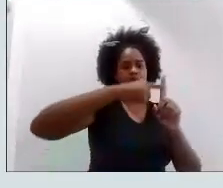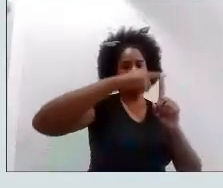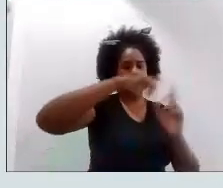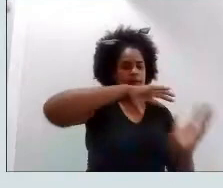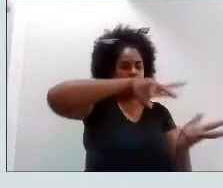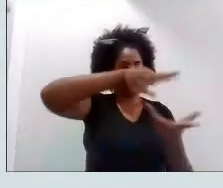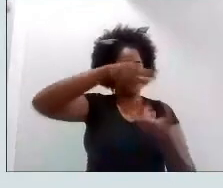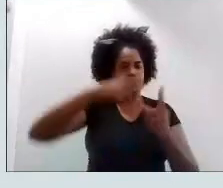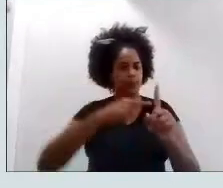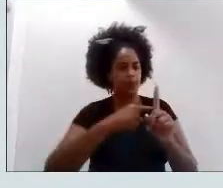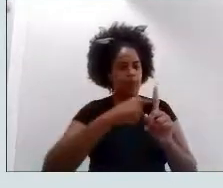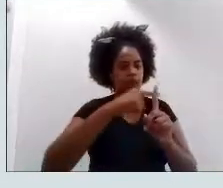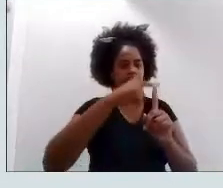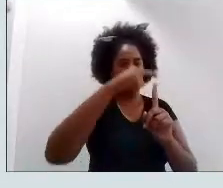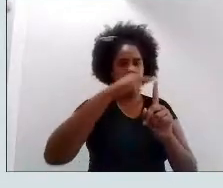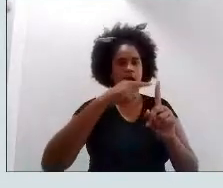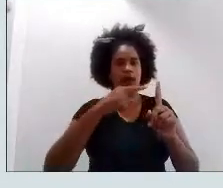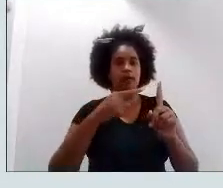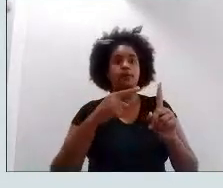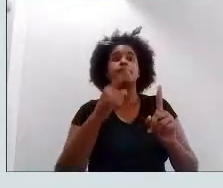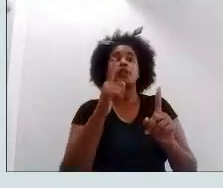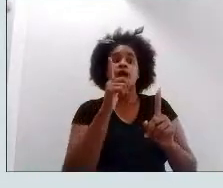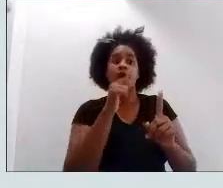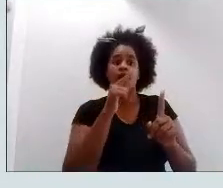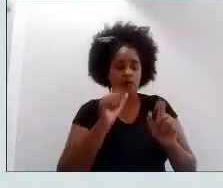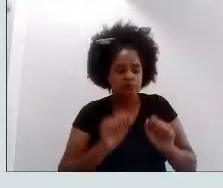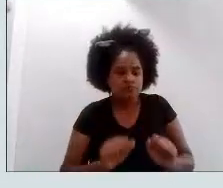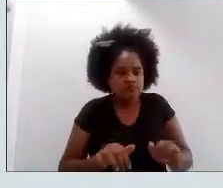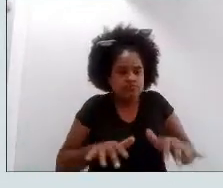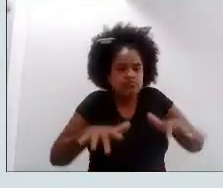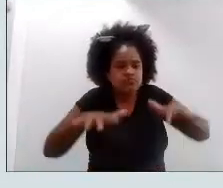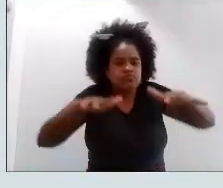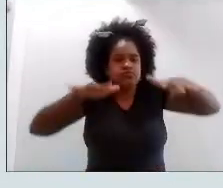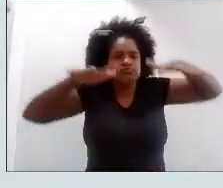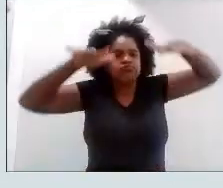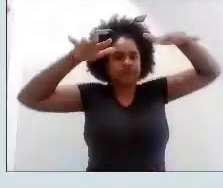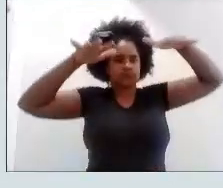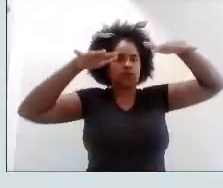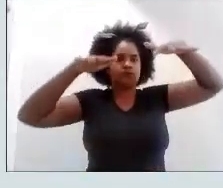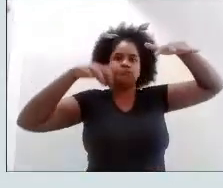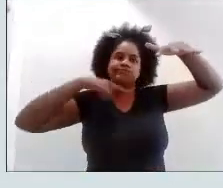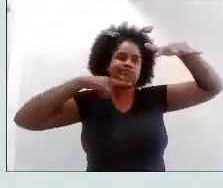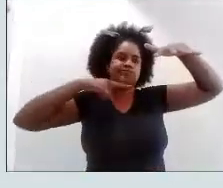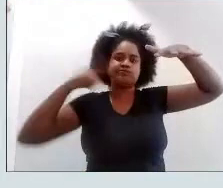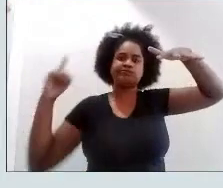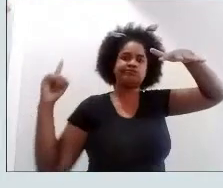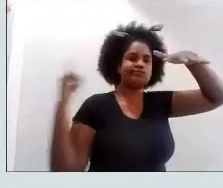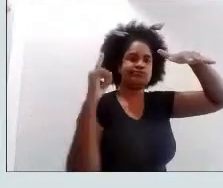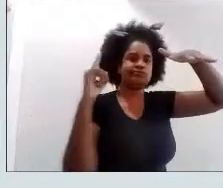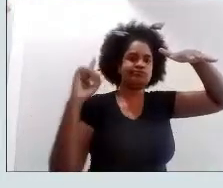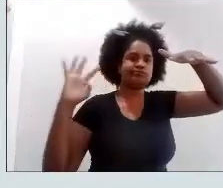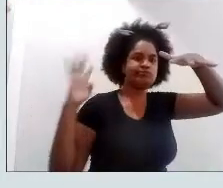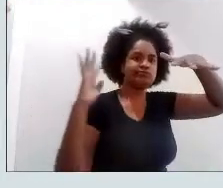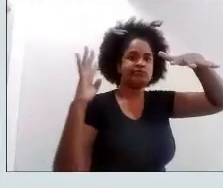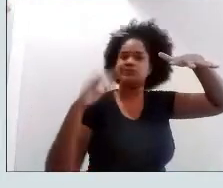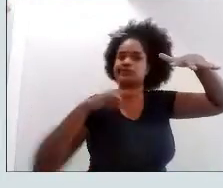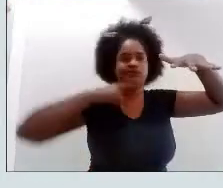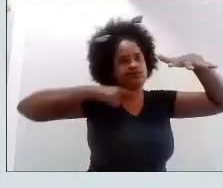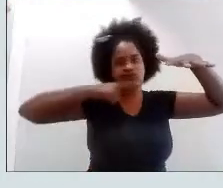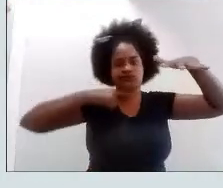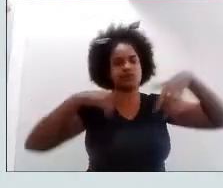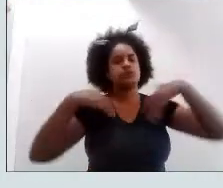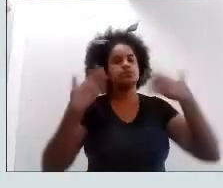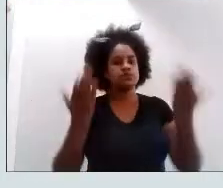desfeito. Já a segunda hipótese, que é a Malaio-Polinésia, ela vai defender que os primeiros homens e